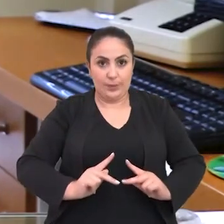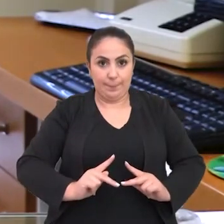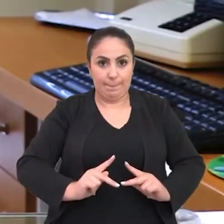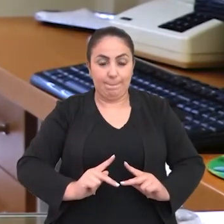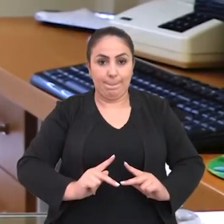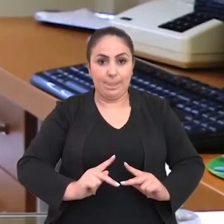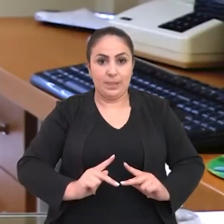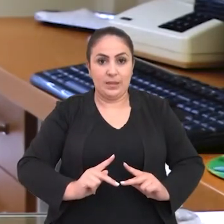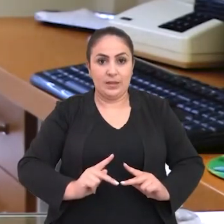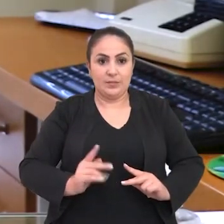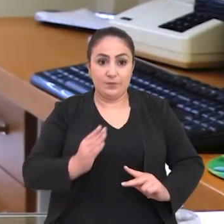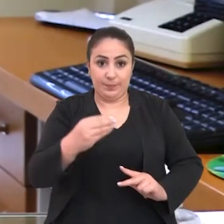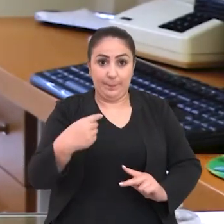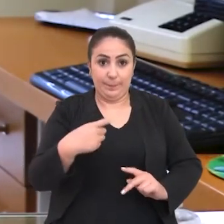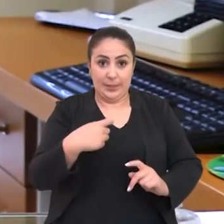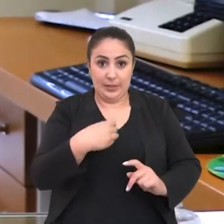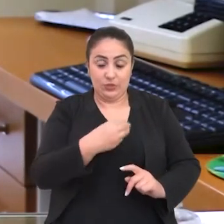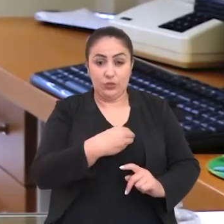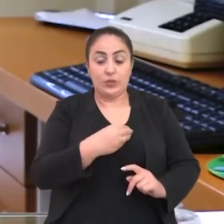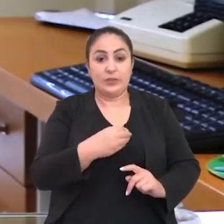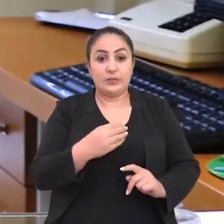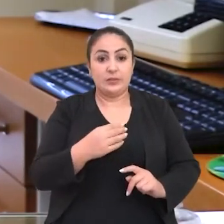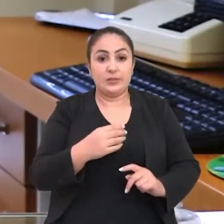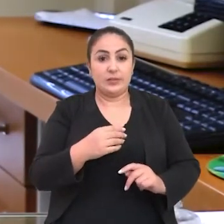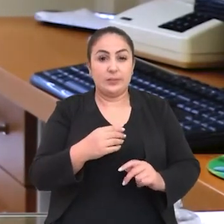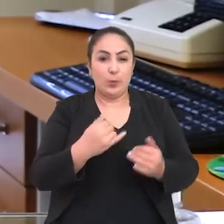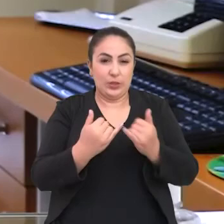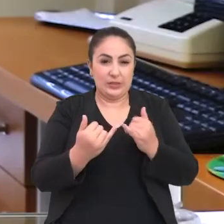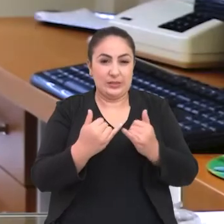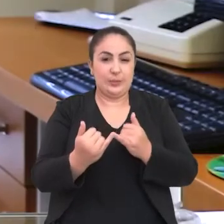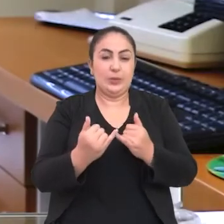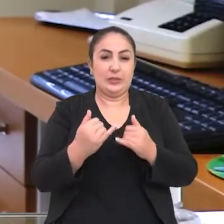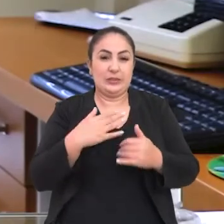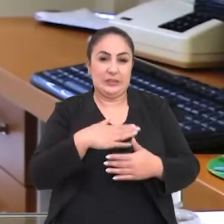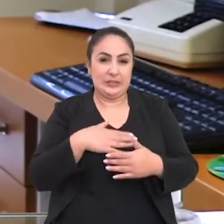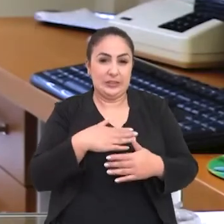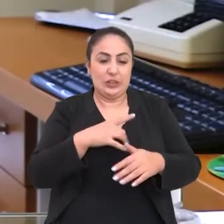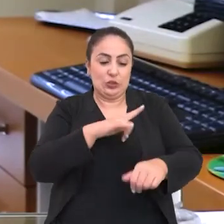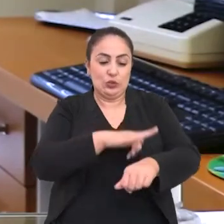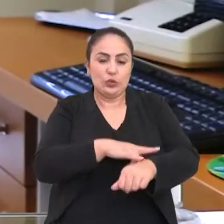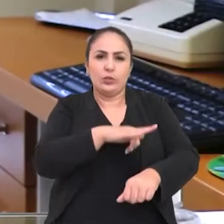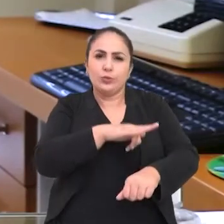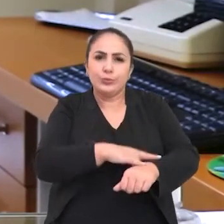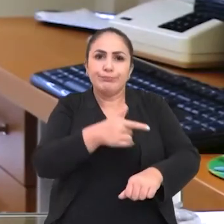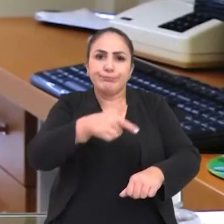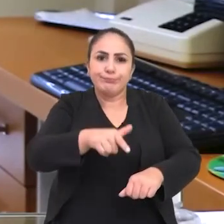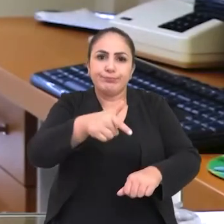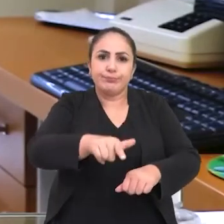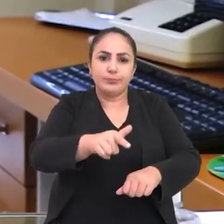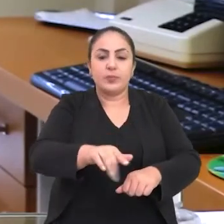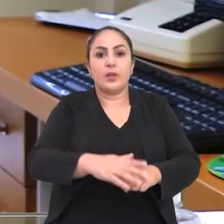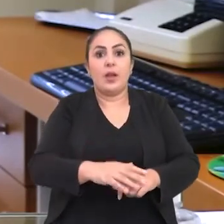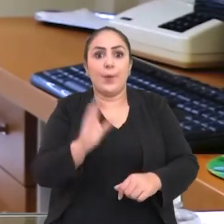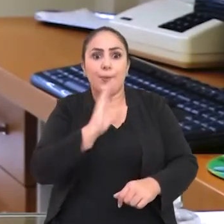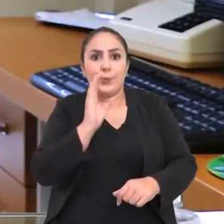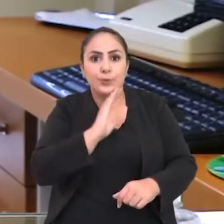Normalmente, o paciente com os sintomas característicos urinários, que é urinar mais